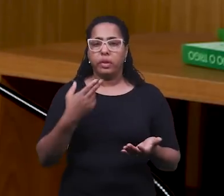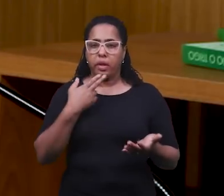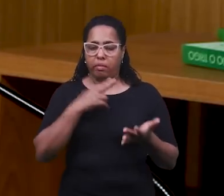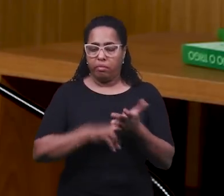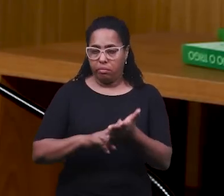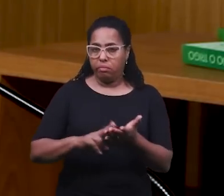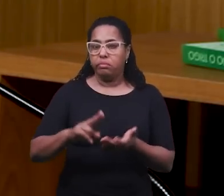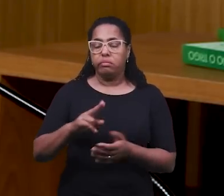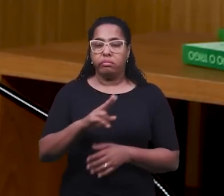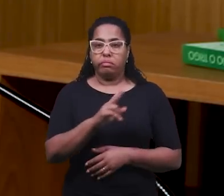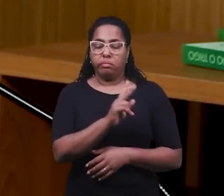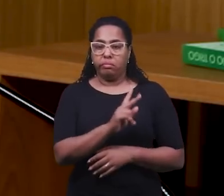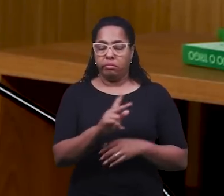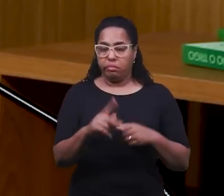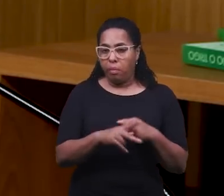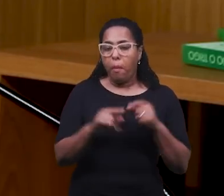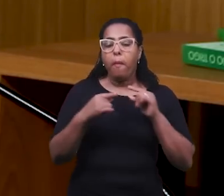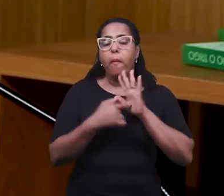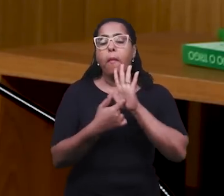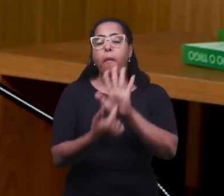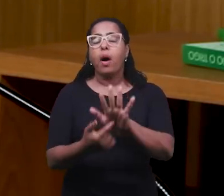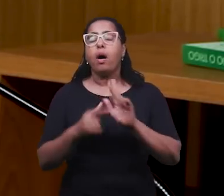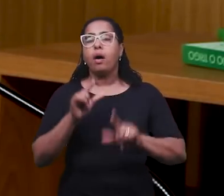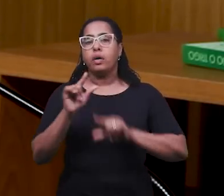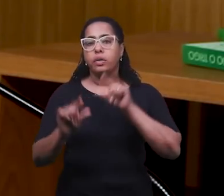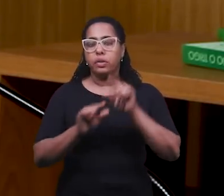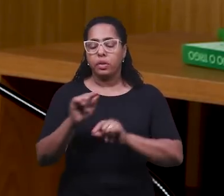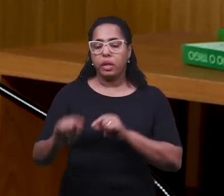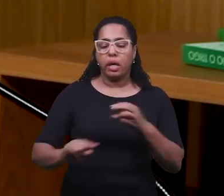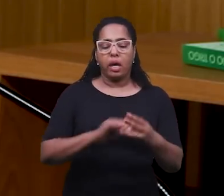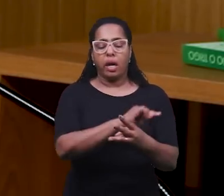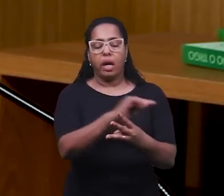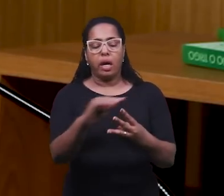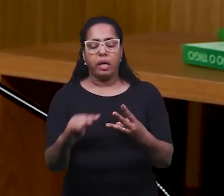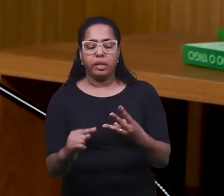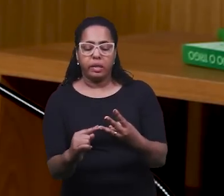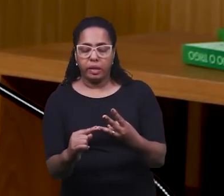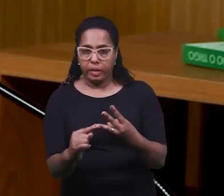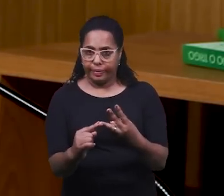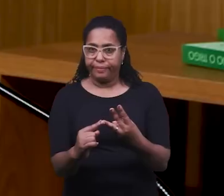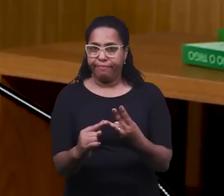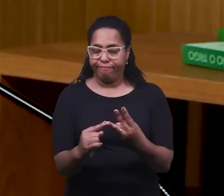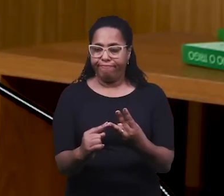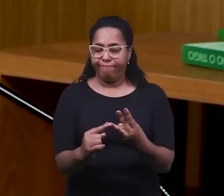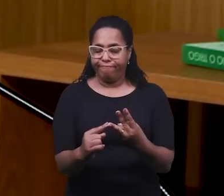Pedro, você percebe que essas três